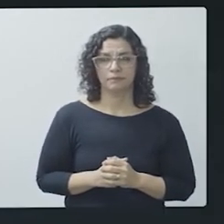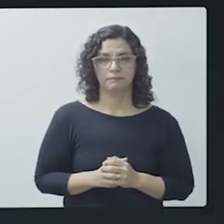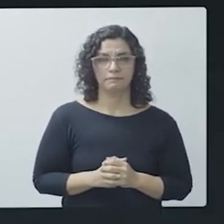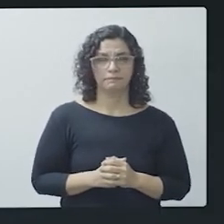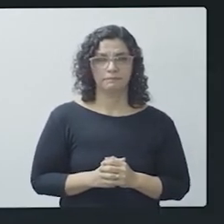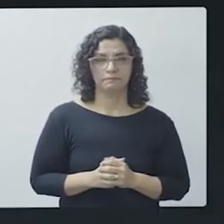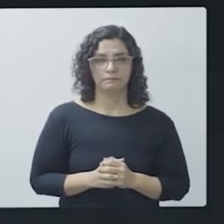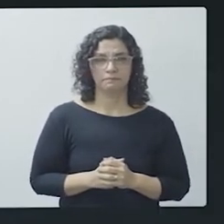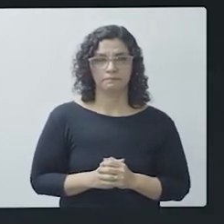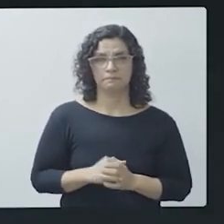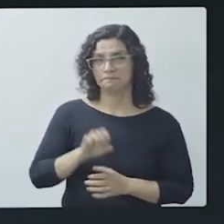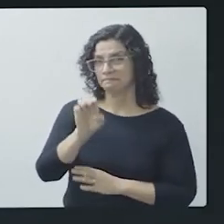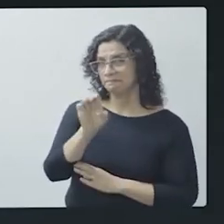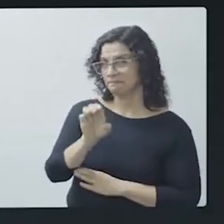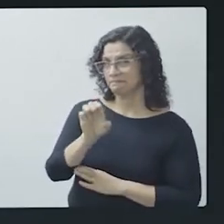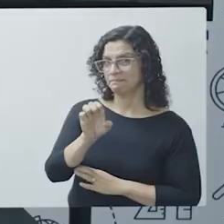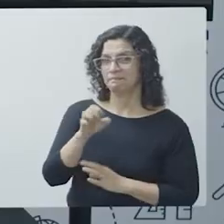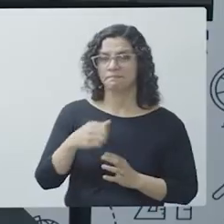Letra E.